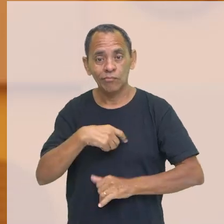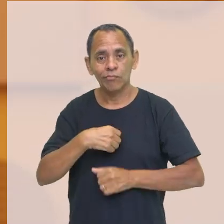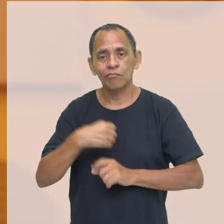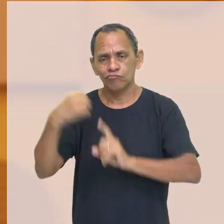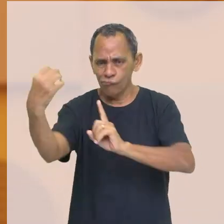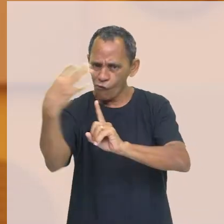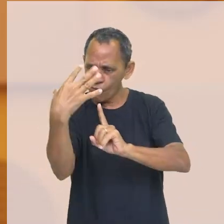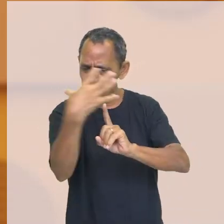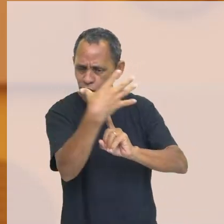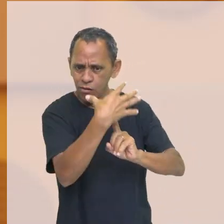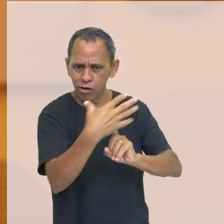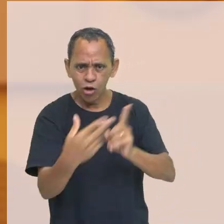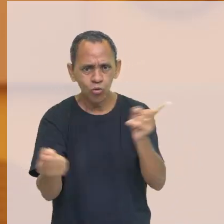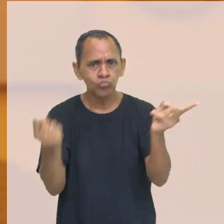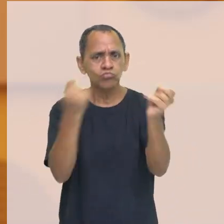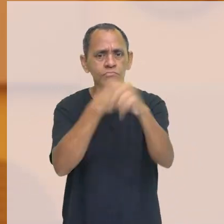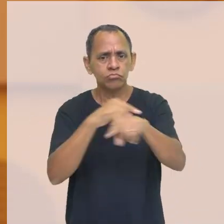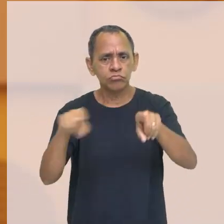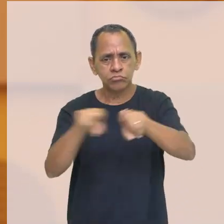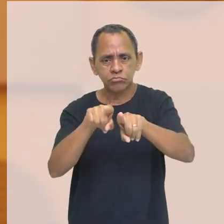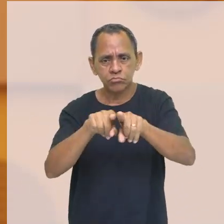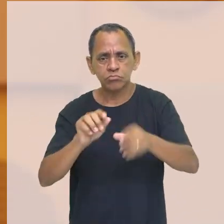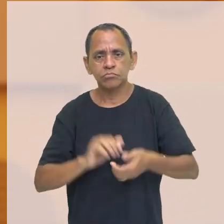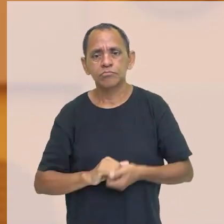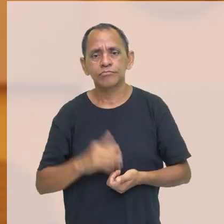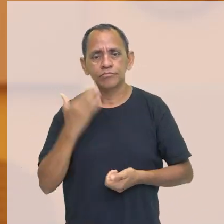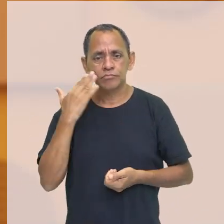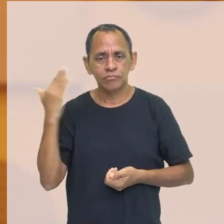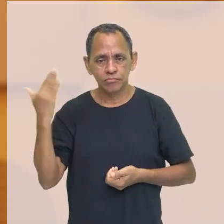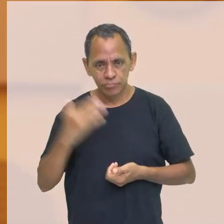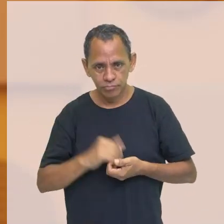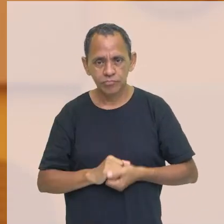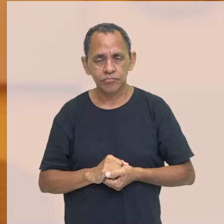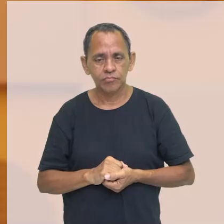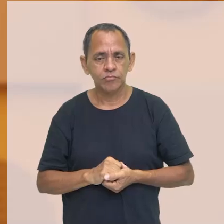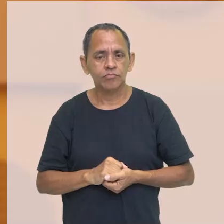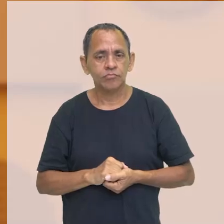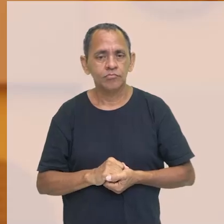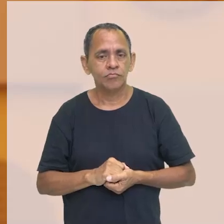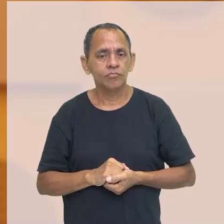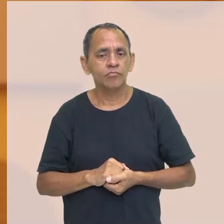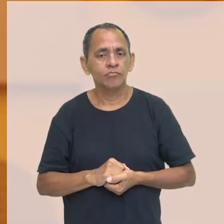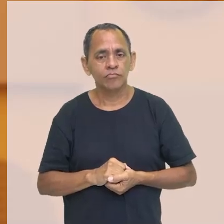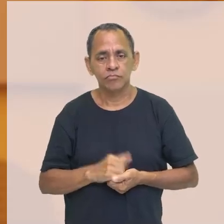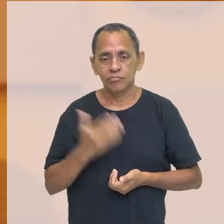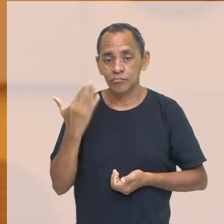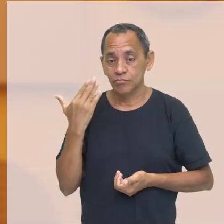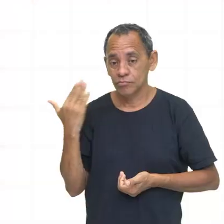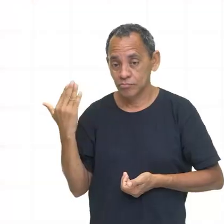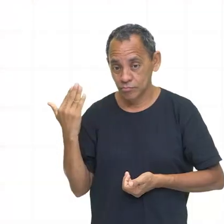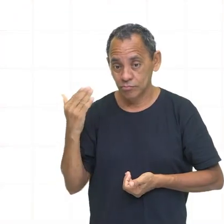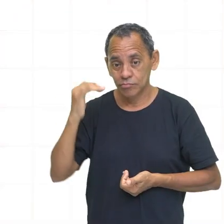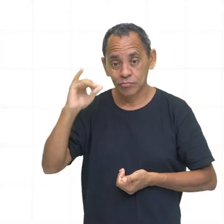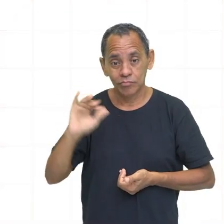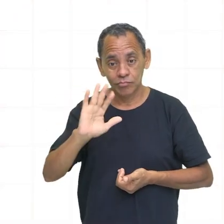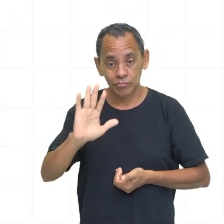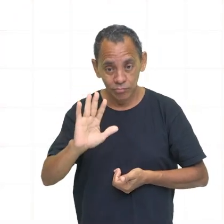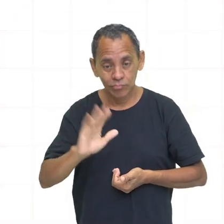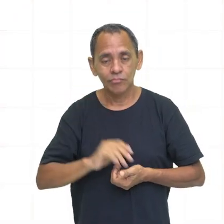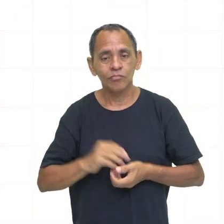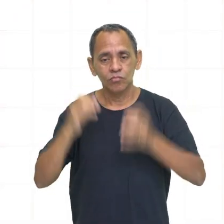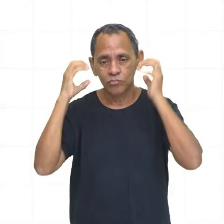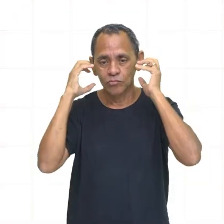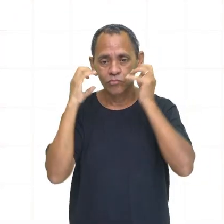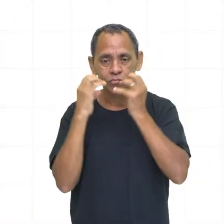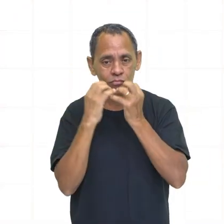sofrendo retaliações, certo? Então, observem aqui a imagem do governo, do Marechal Deodoro da Fonseca e